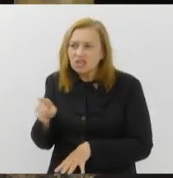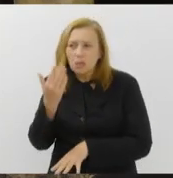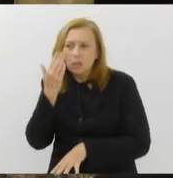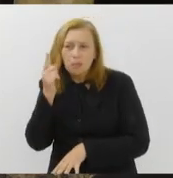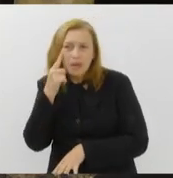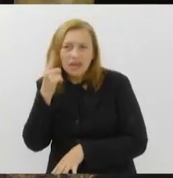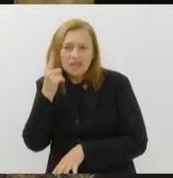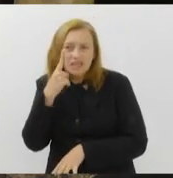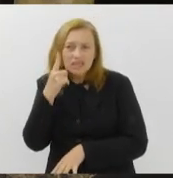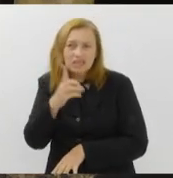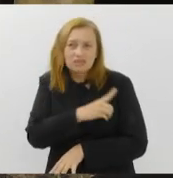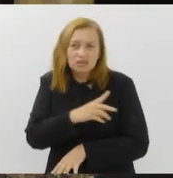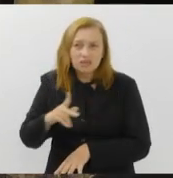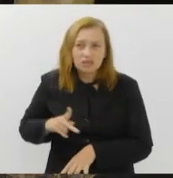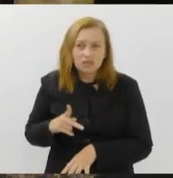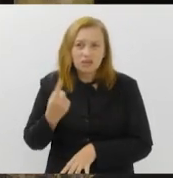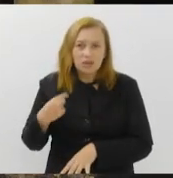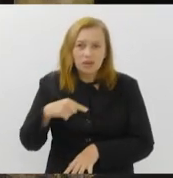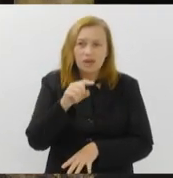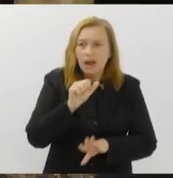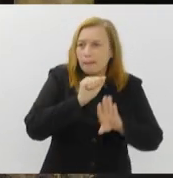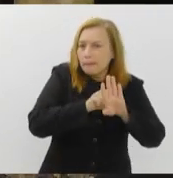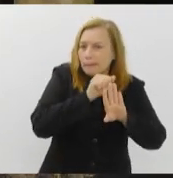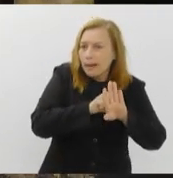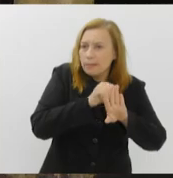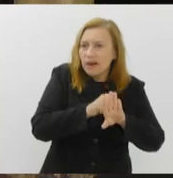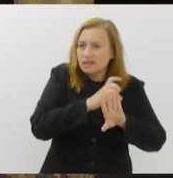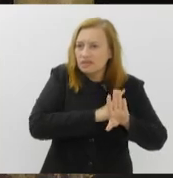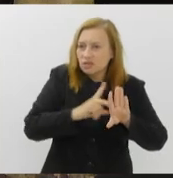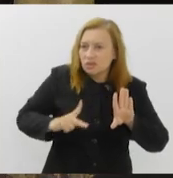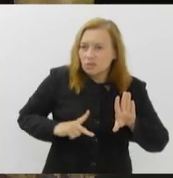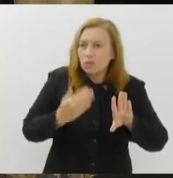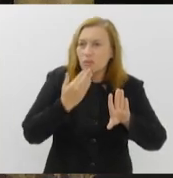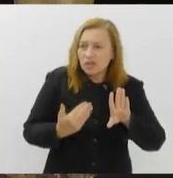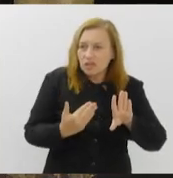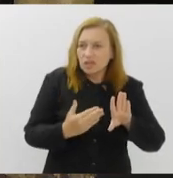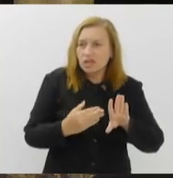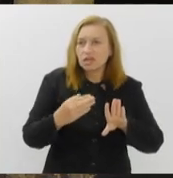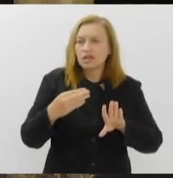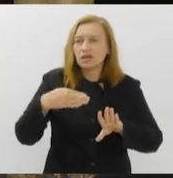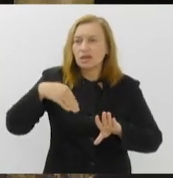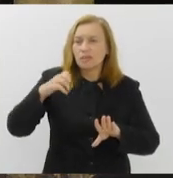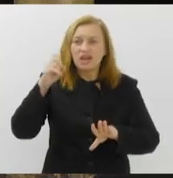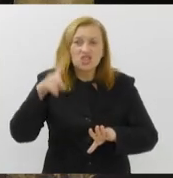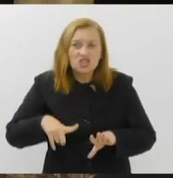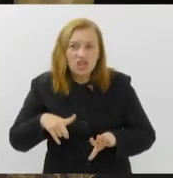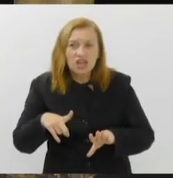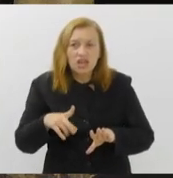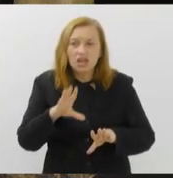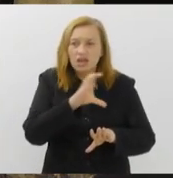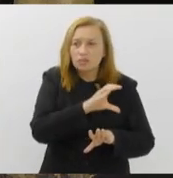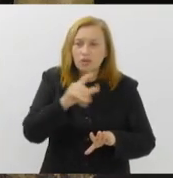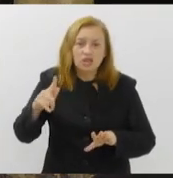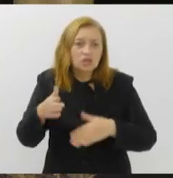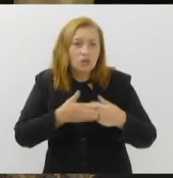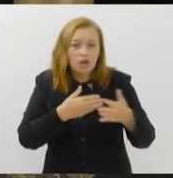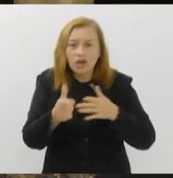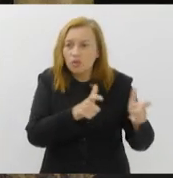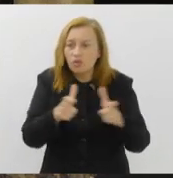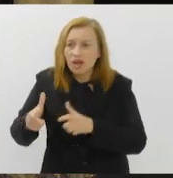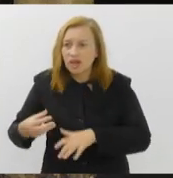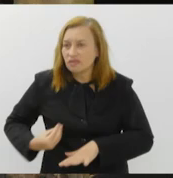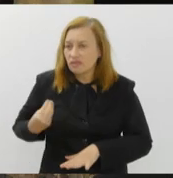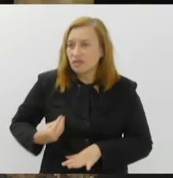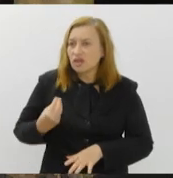que é uma violação de direitos, vocês podem ir lá bater na sua Defensoria Pública de Magé, enfim, de Campo Grande, onde vocês estiverem, e cobrar